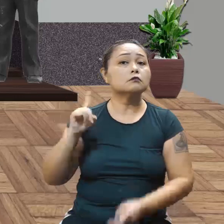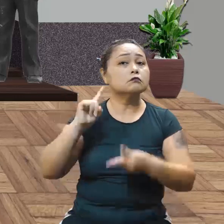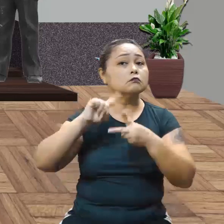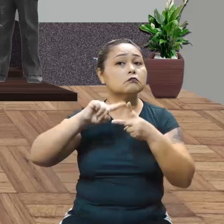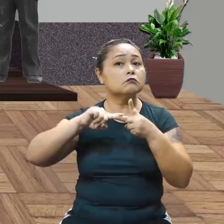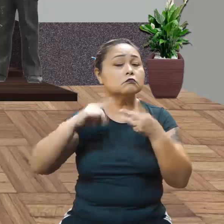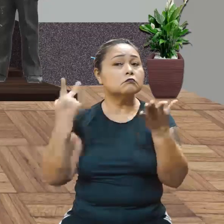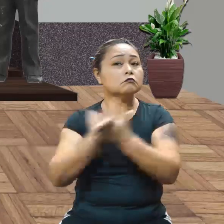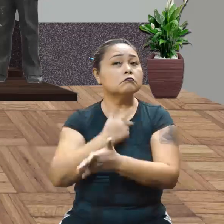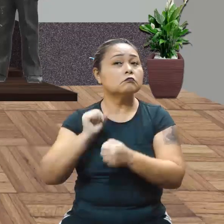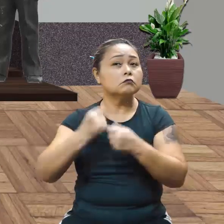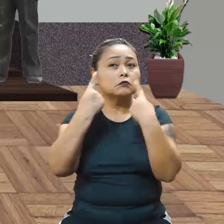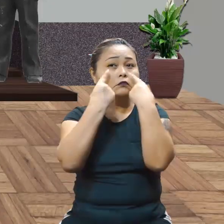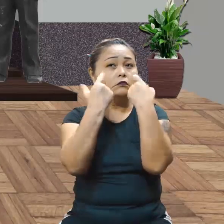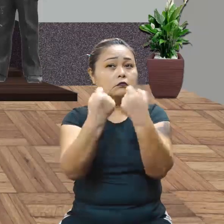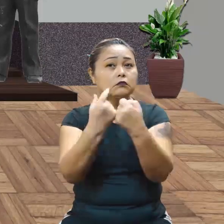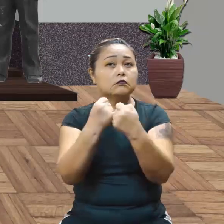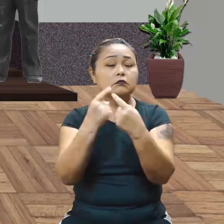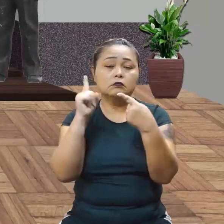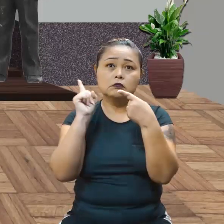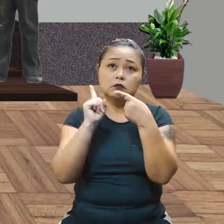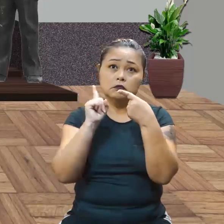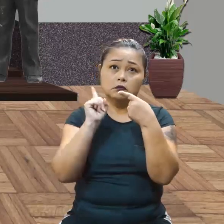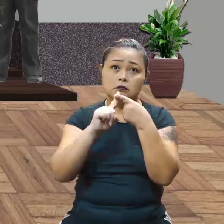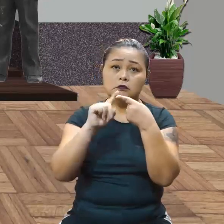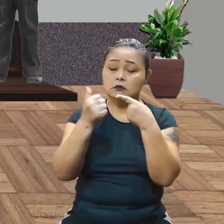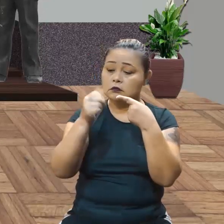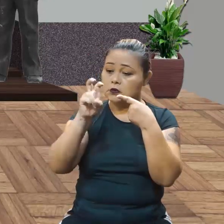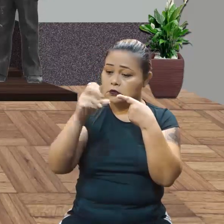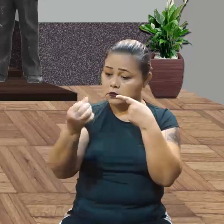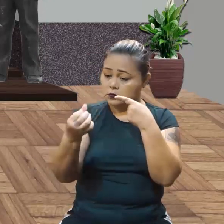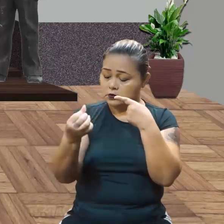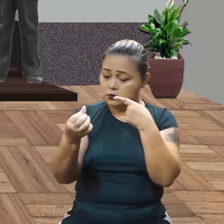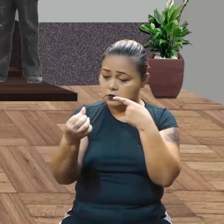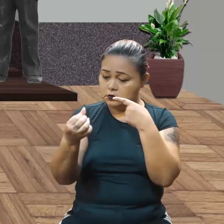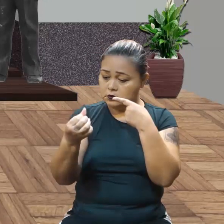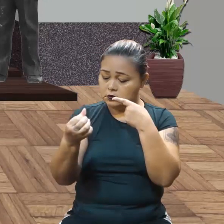interessantes. Um é que em 56